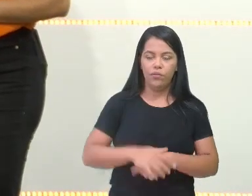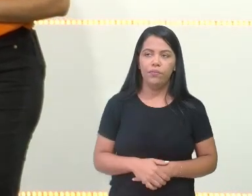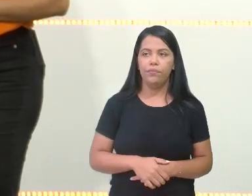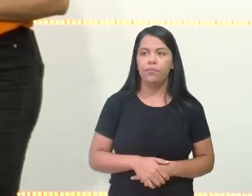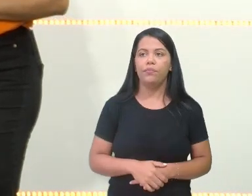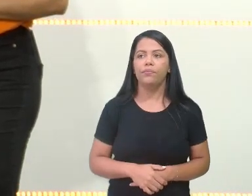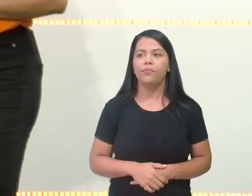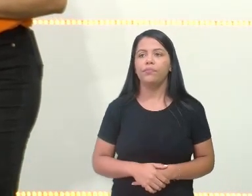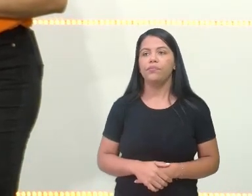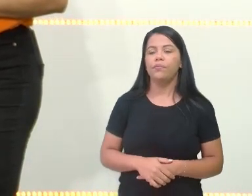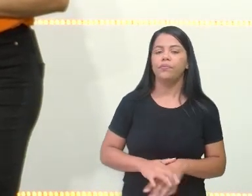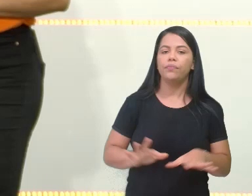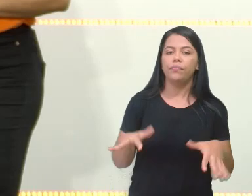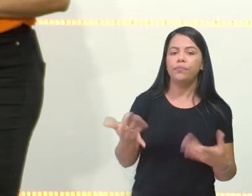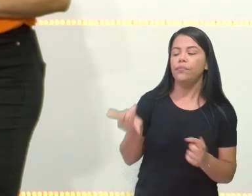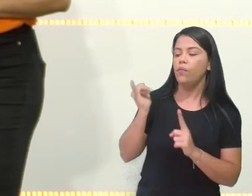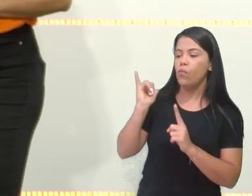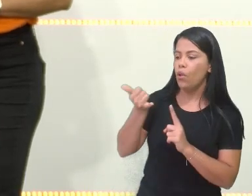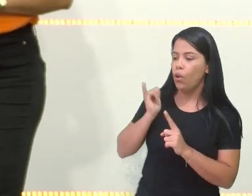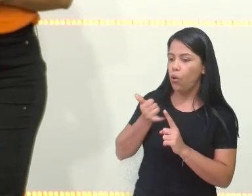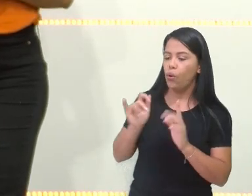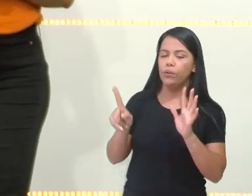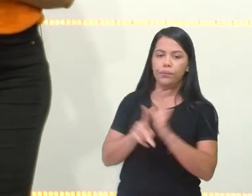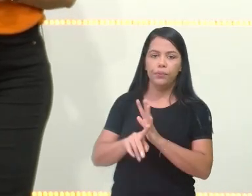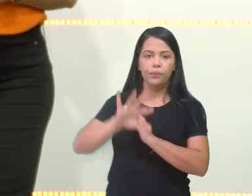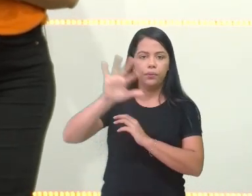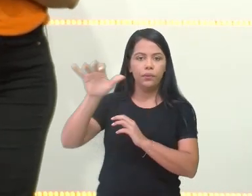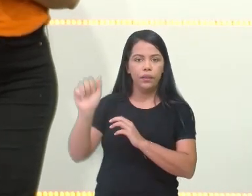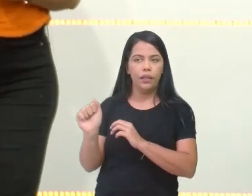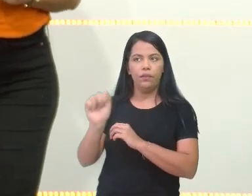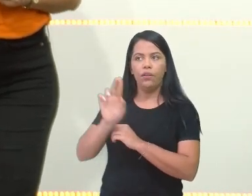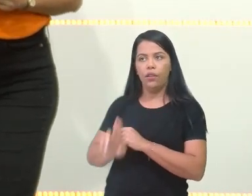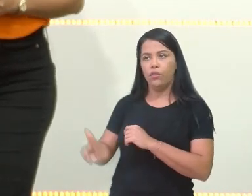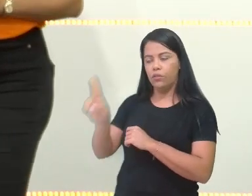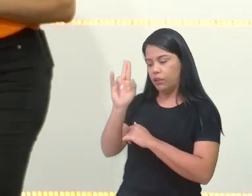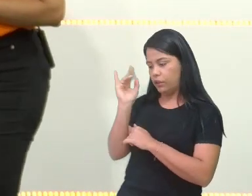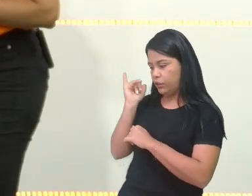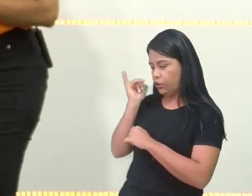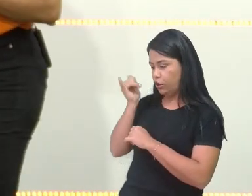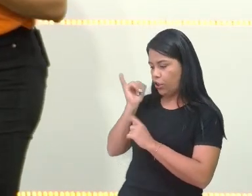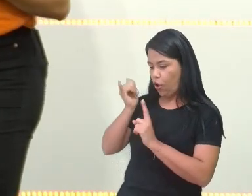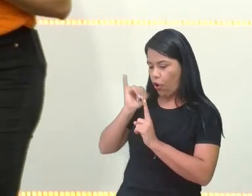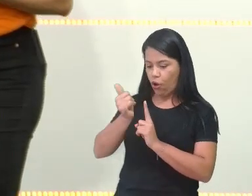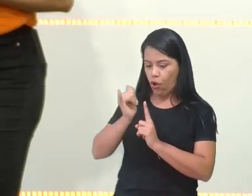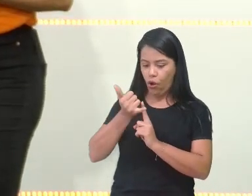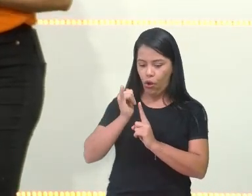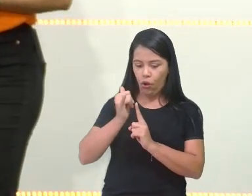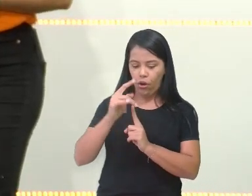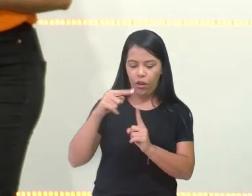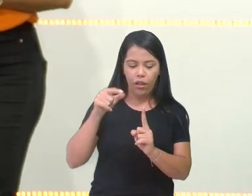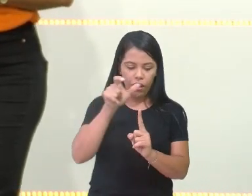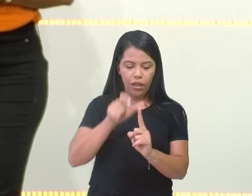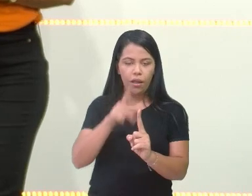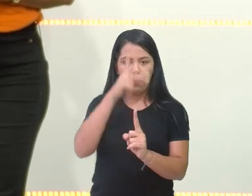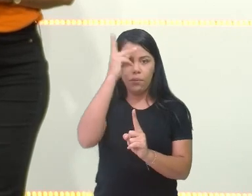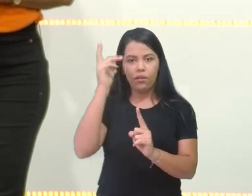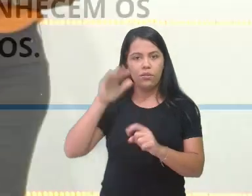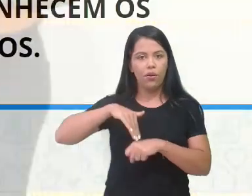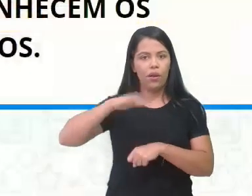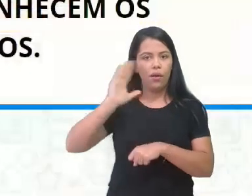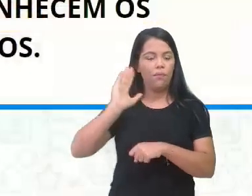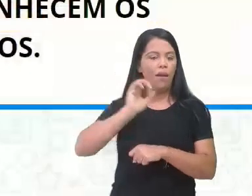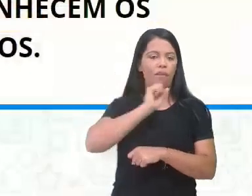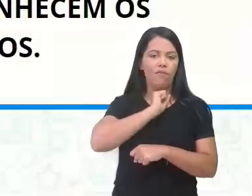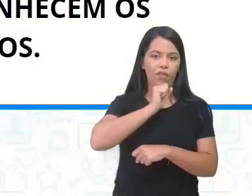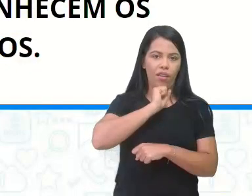Olha só. Contos africanos é por meio das histórias narradas pelos mais velhos, pelos contadores